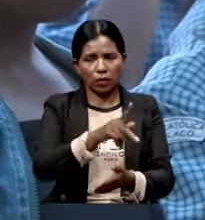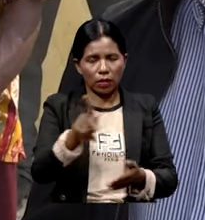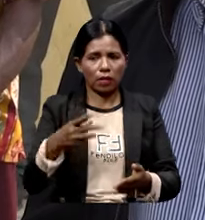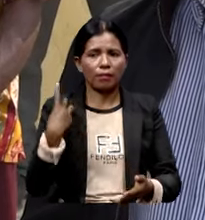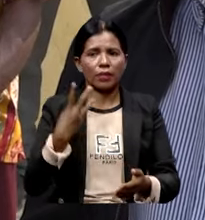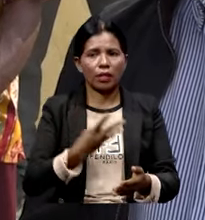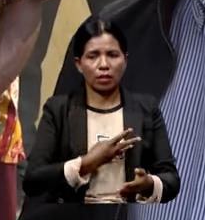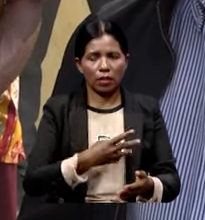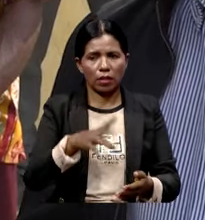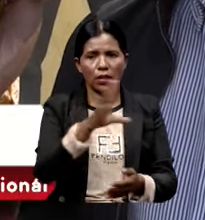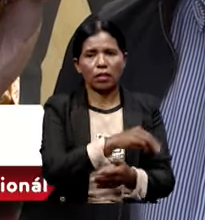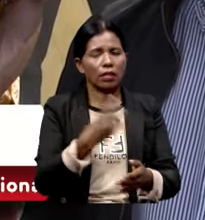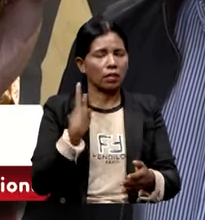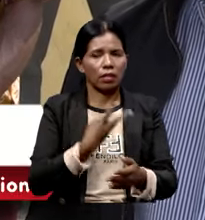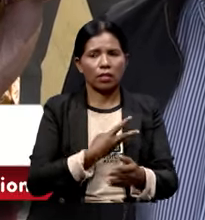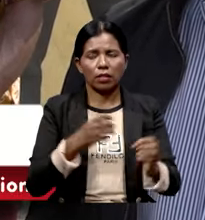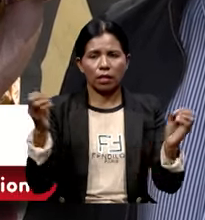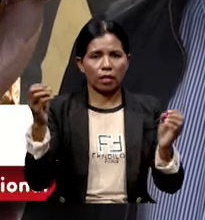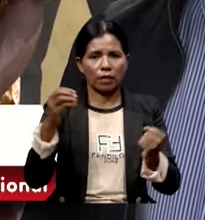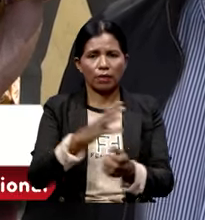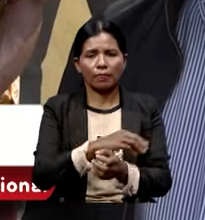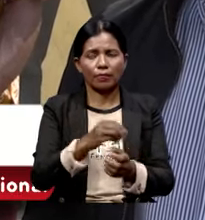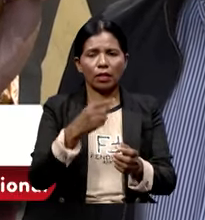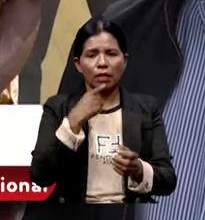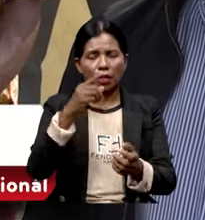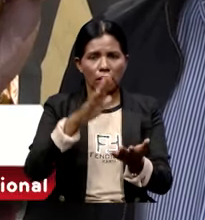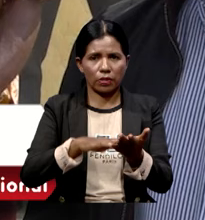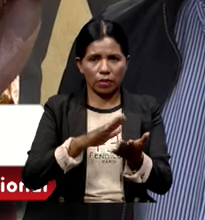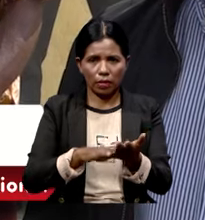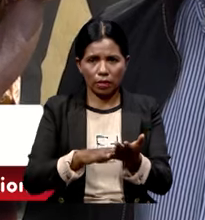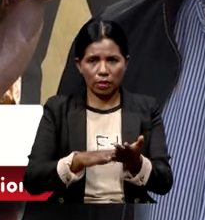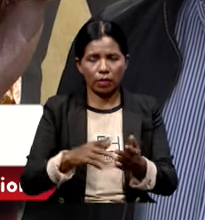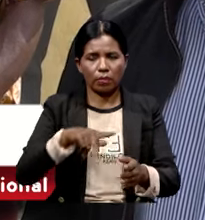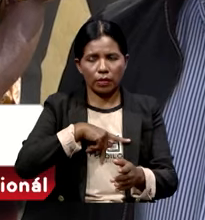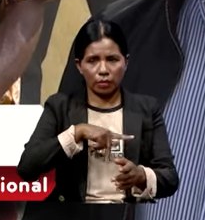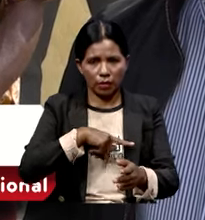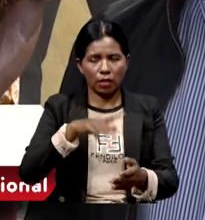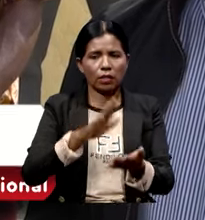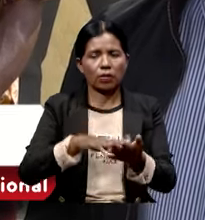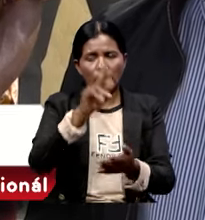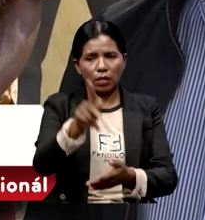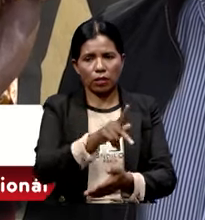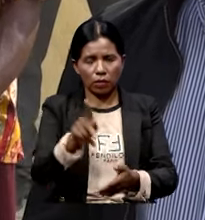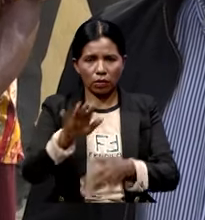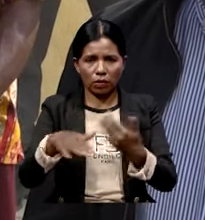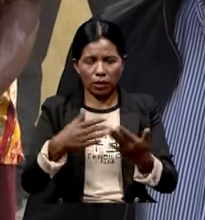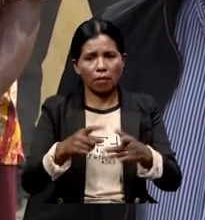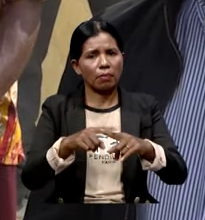a quadro pessoal, e tem lá na Saba Escola Privada Sira, Escola Católica Sira.